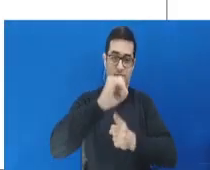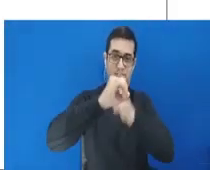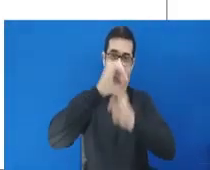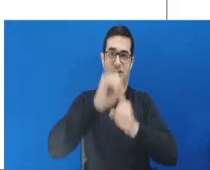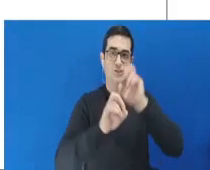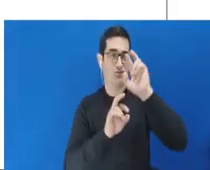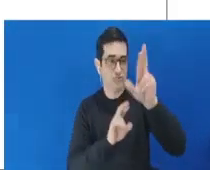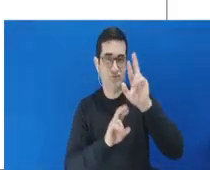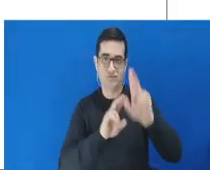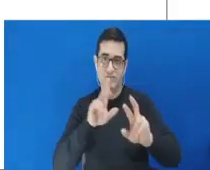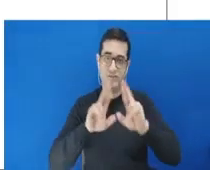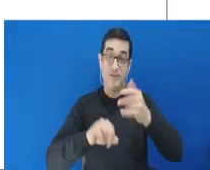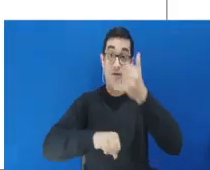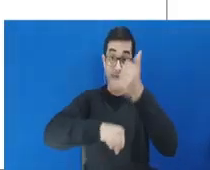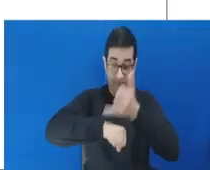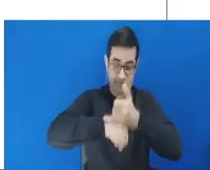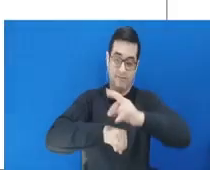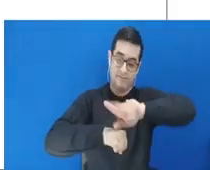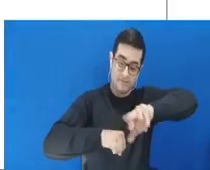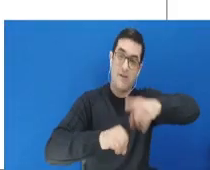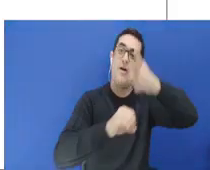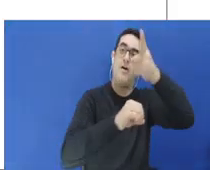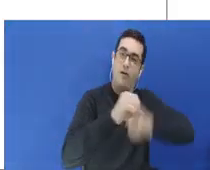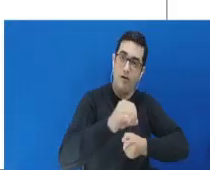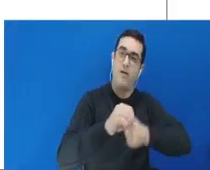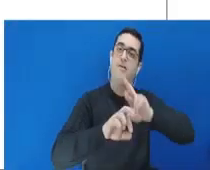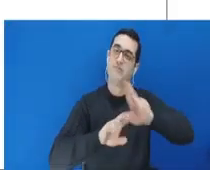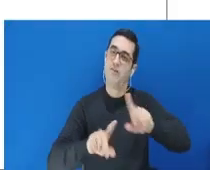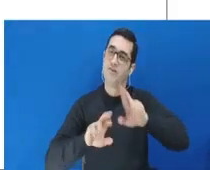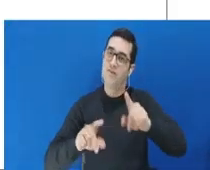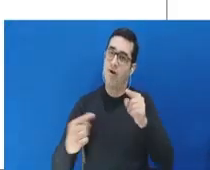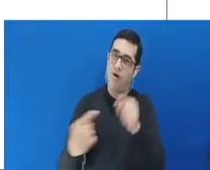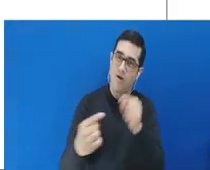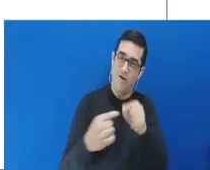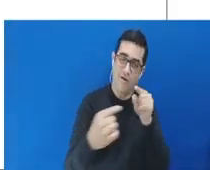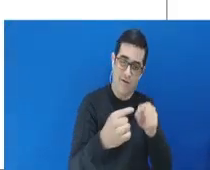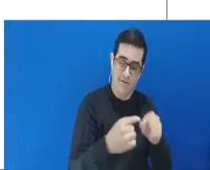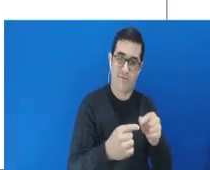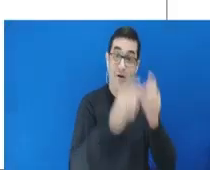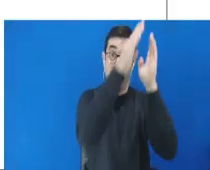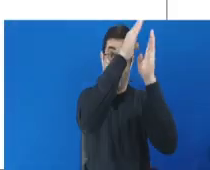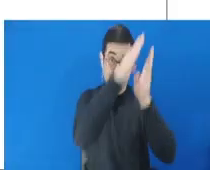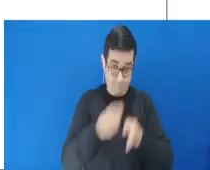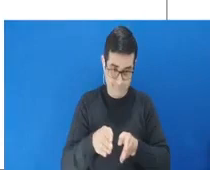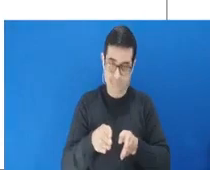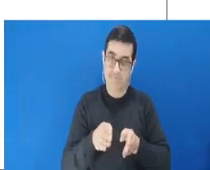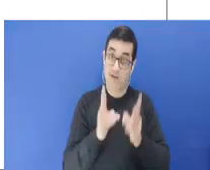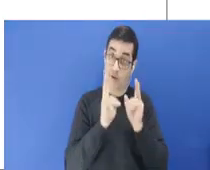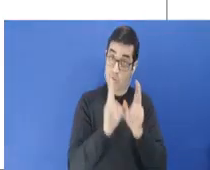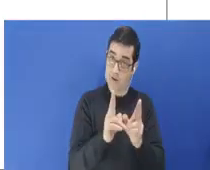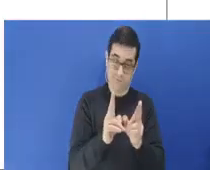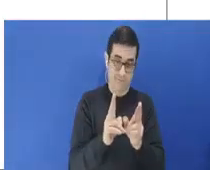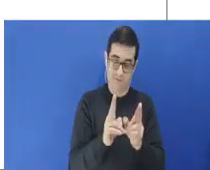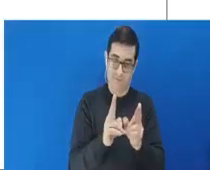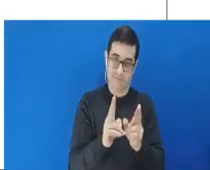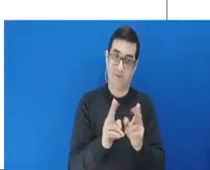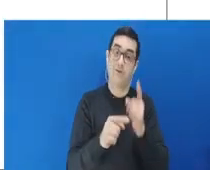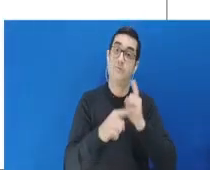metal vai ter um φ diferente, por isso que eles são paralelos, mas não estão no mesmo lugar, porque a função trabalho